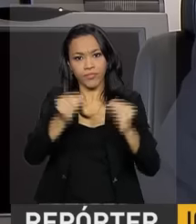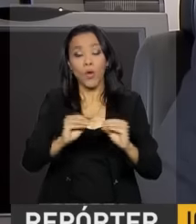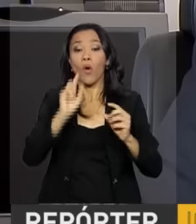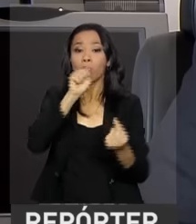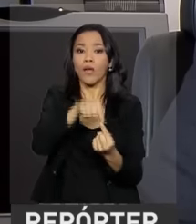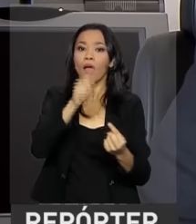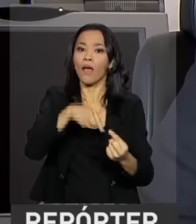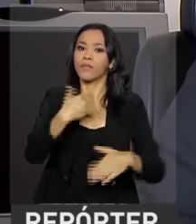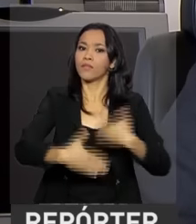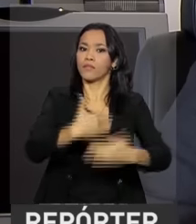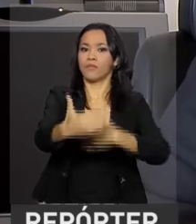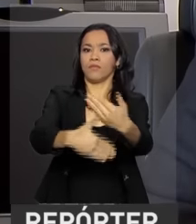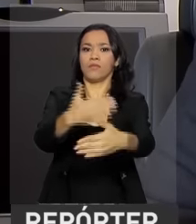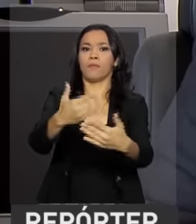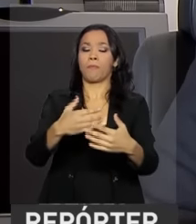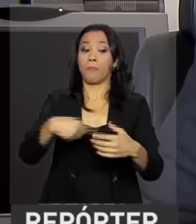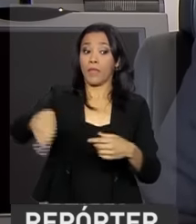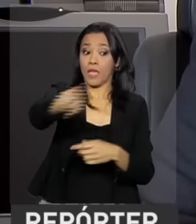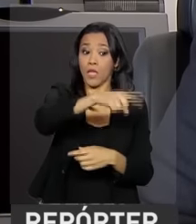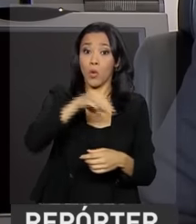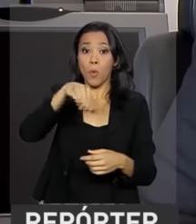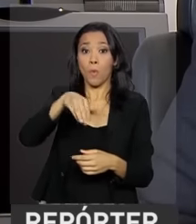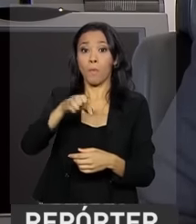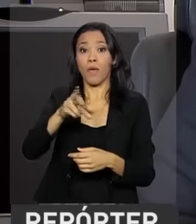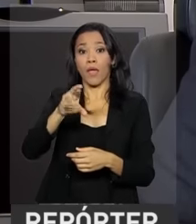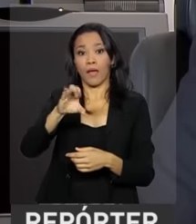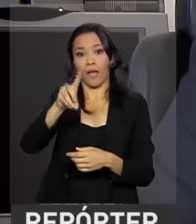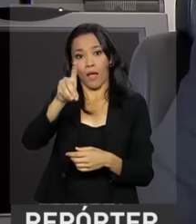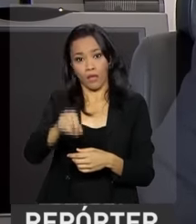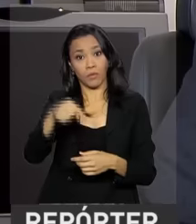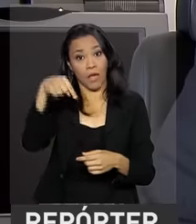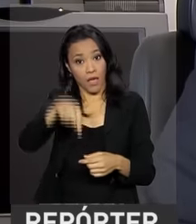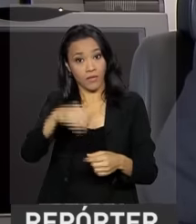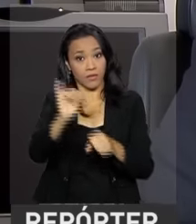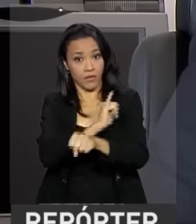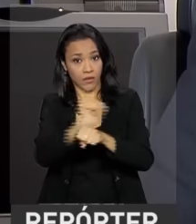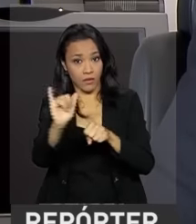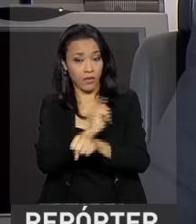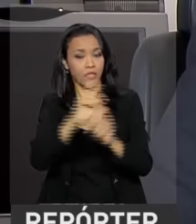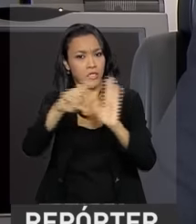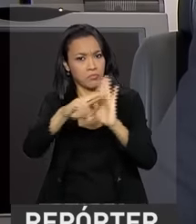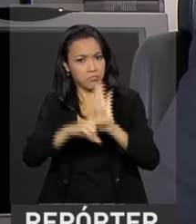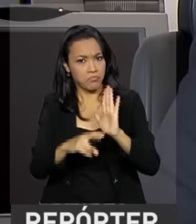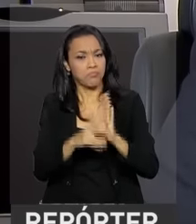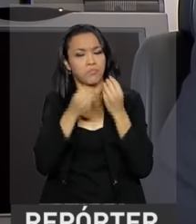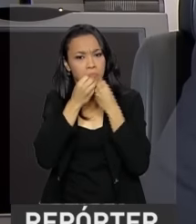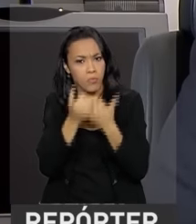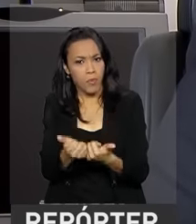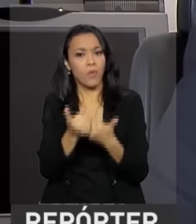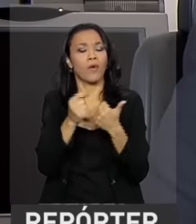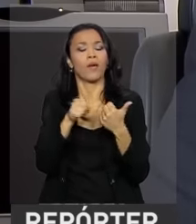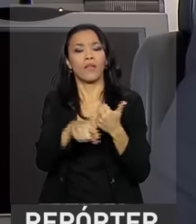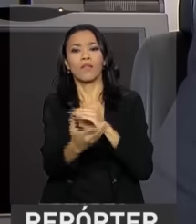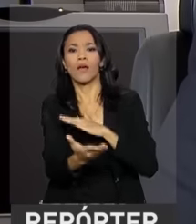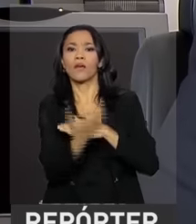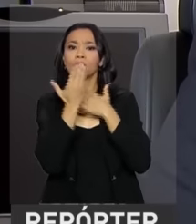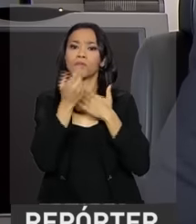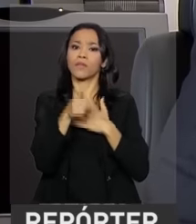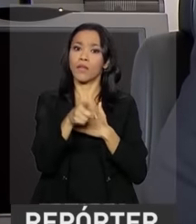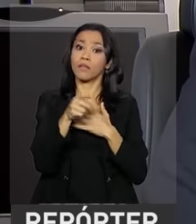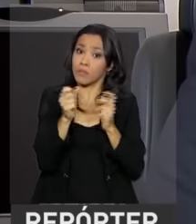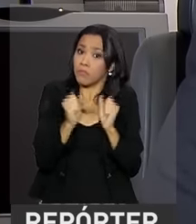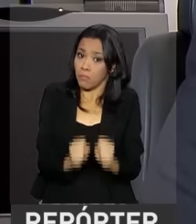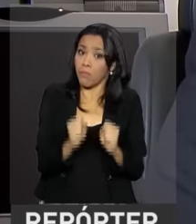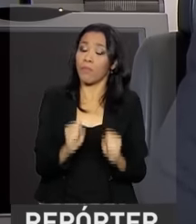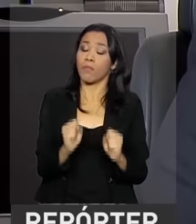o mercado tem entendido que essas medidas elas têm sido não só, no momento, as suficientes com as medidas que